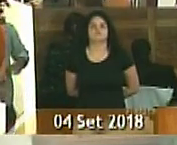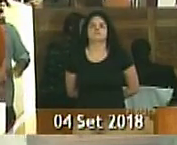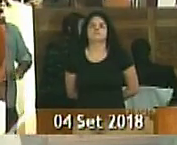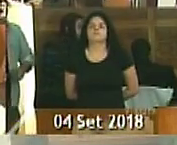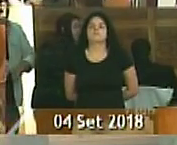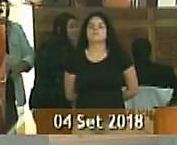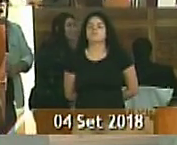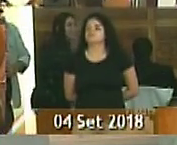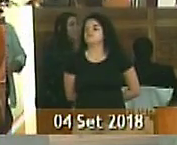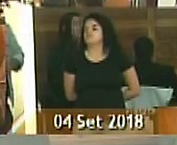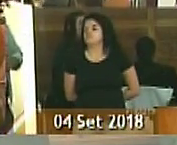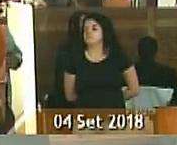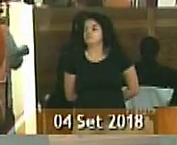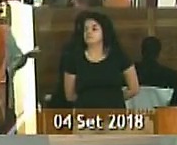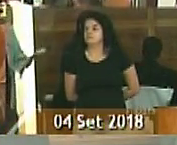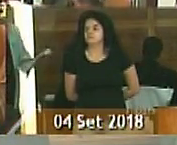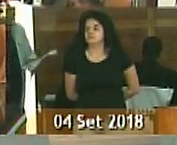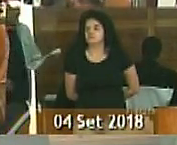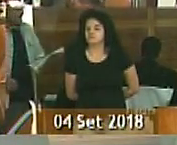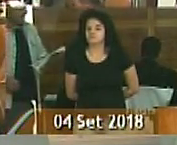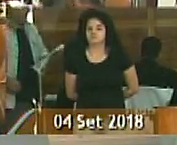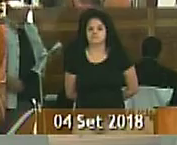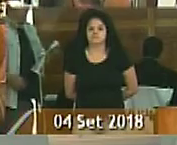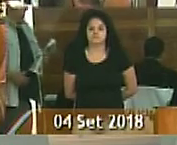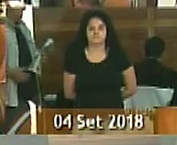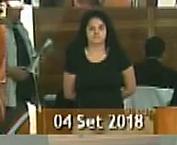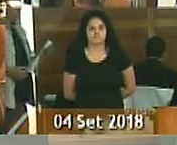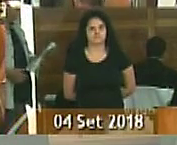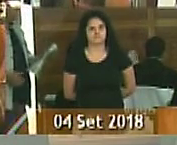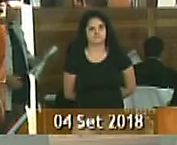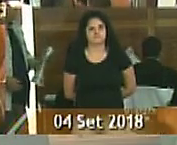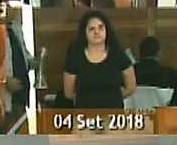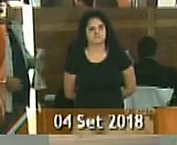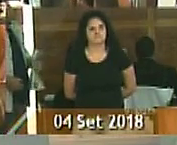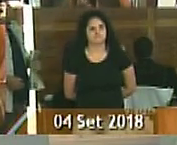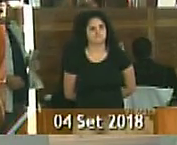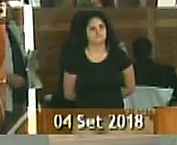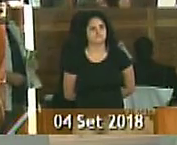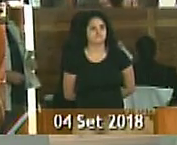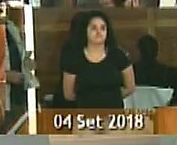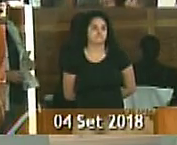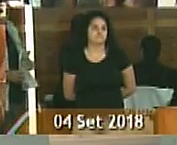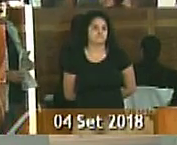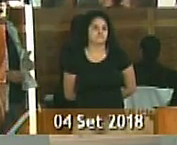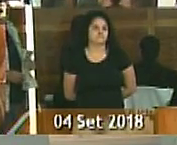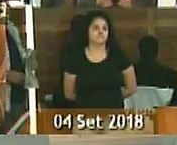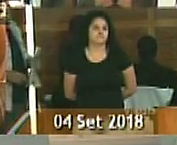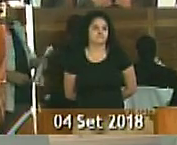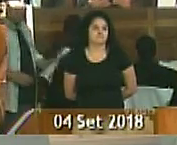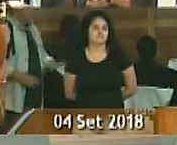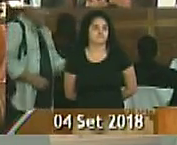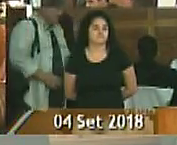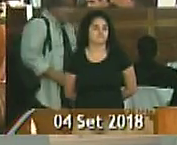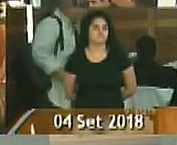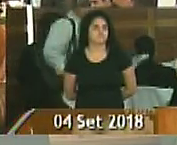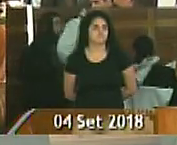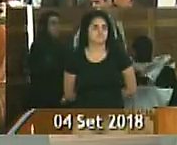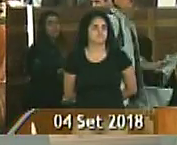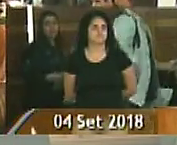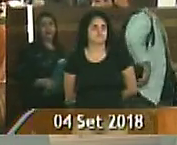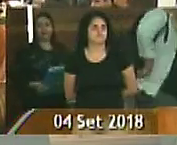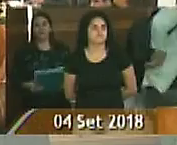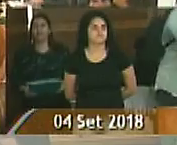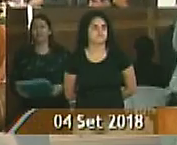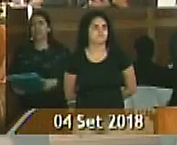Débora, lembra aí quando botar assim, em discussão, que eu já abri, tá? Que é isso, tem alguma coisa aí?